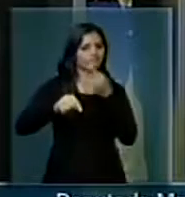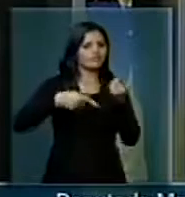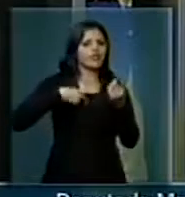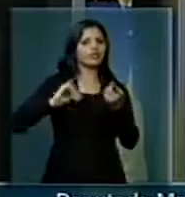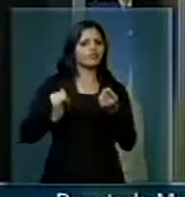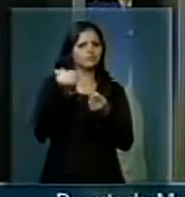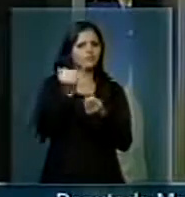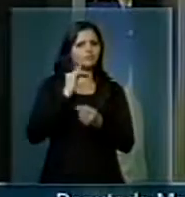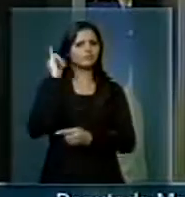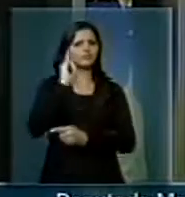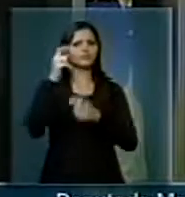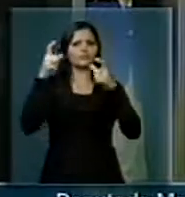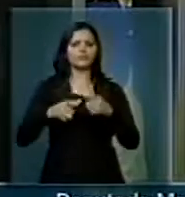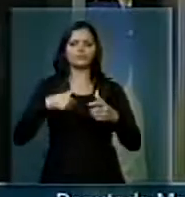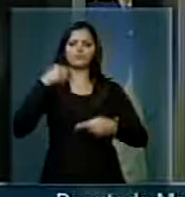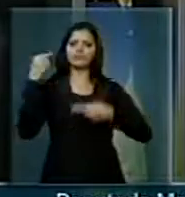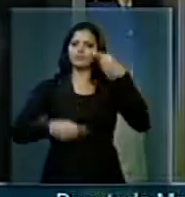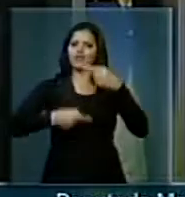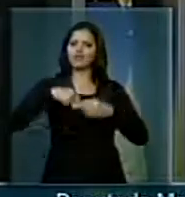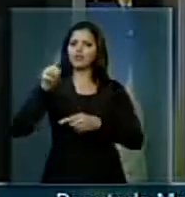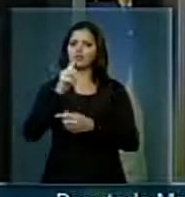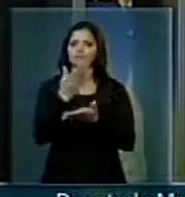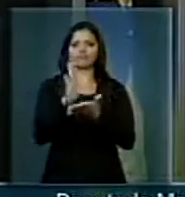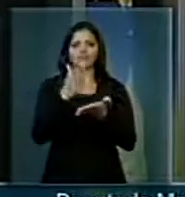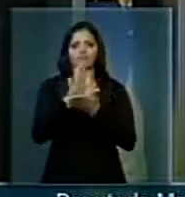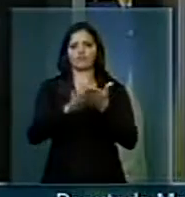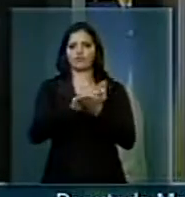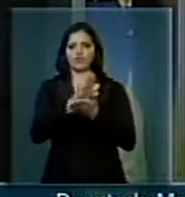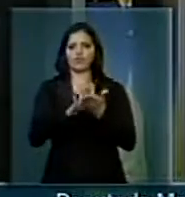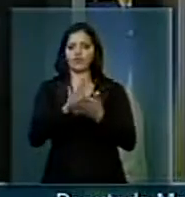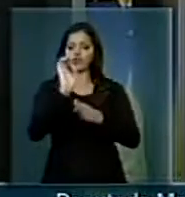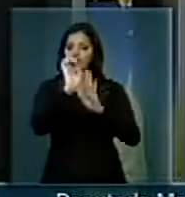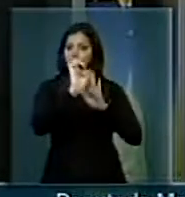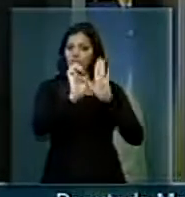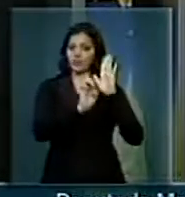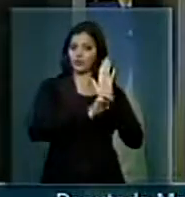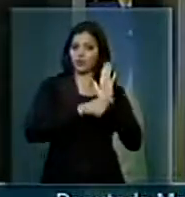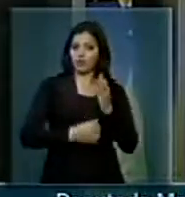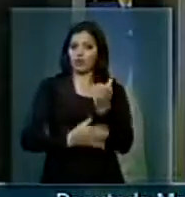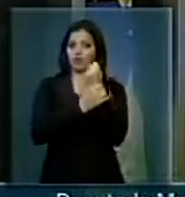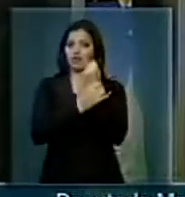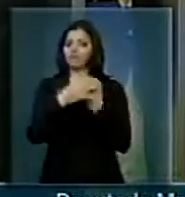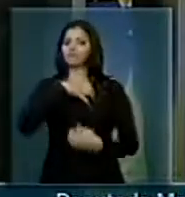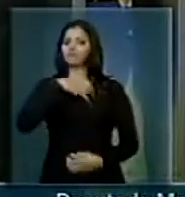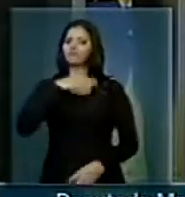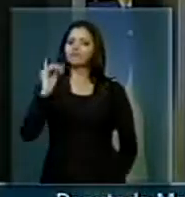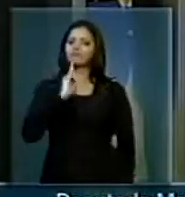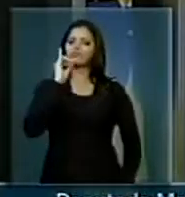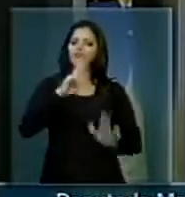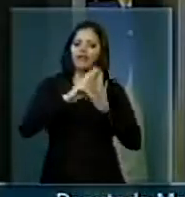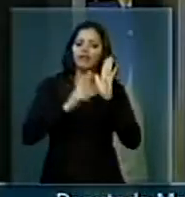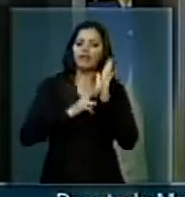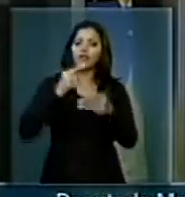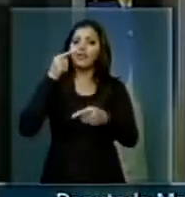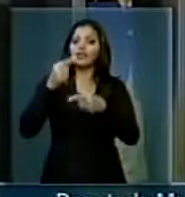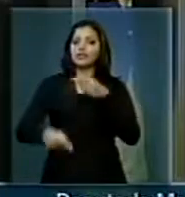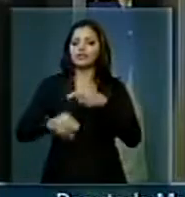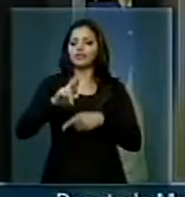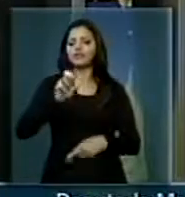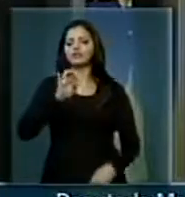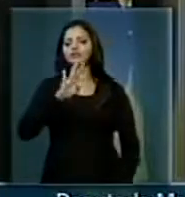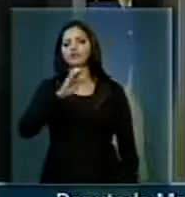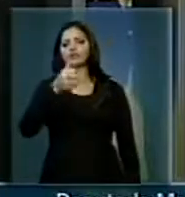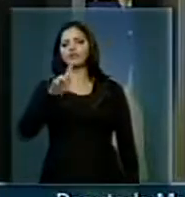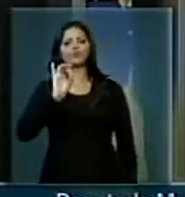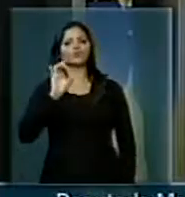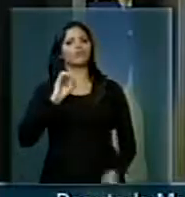momento oportuno, no espaço oportuno, que não é o Estatuto, garantirmos a caracterização dessa restrição. Apenas lhe uso o exemplo